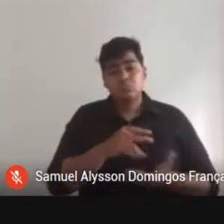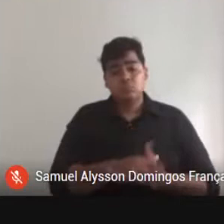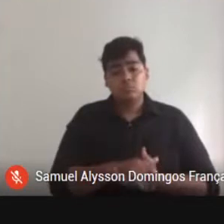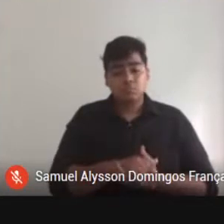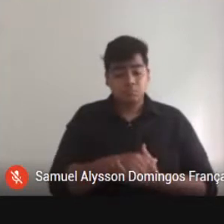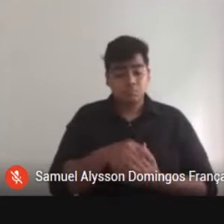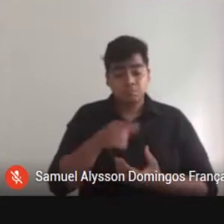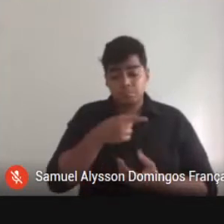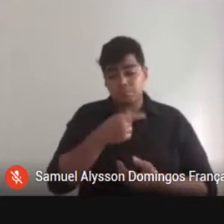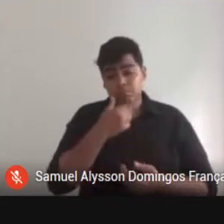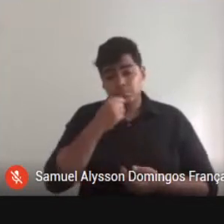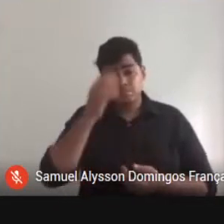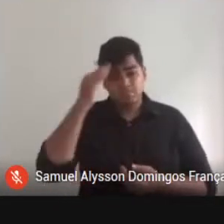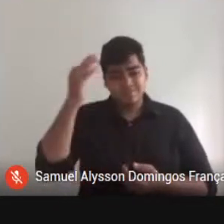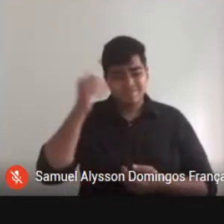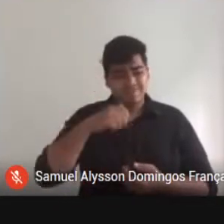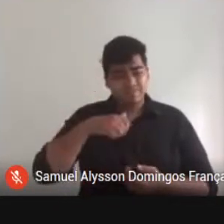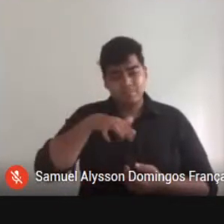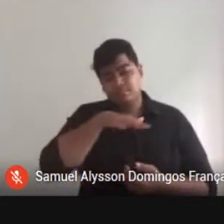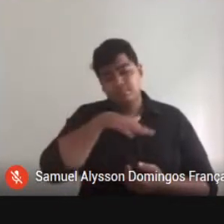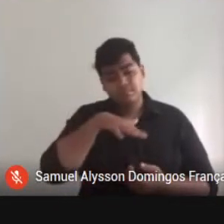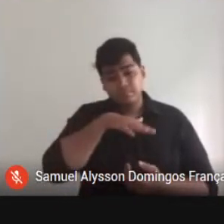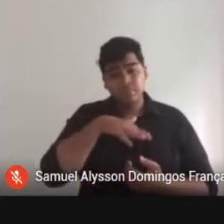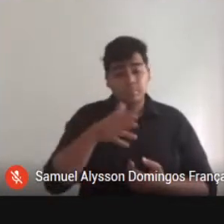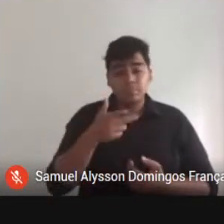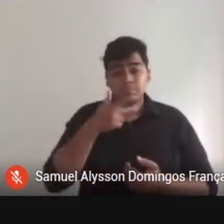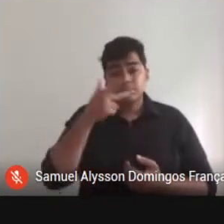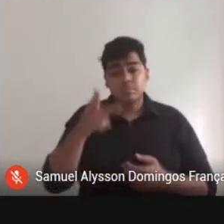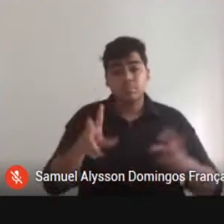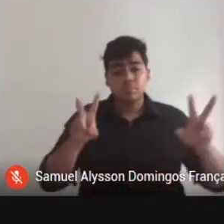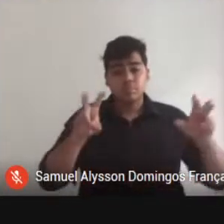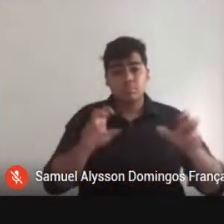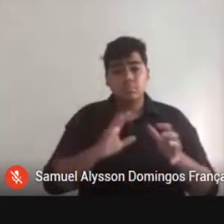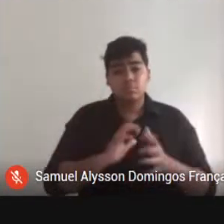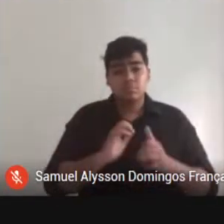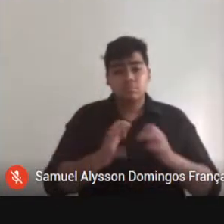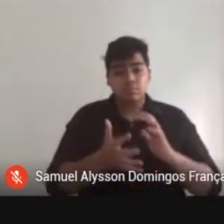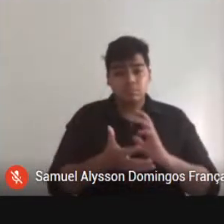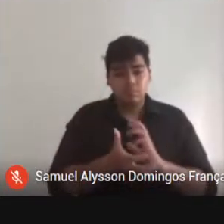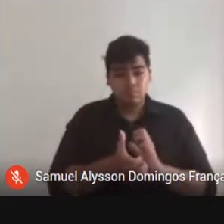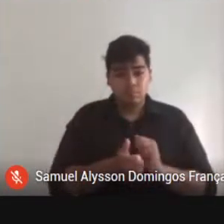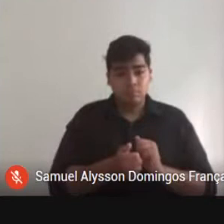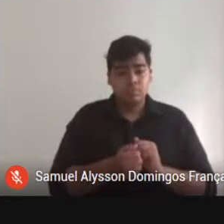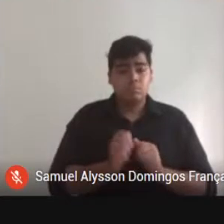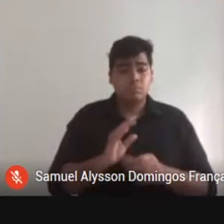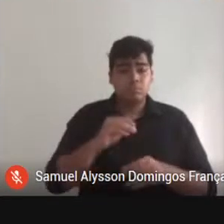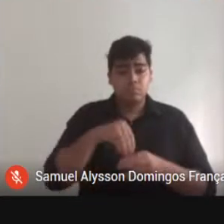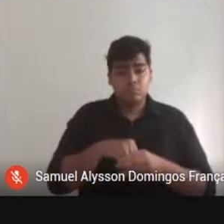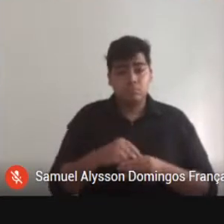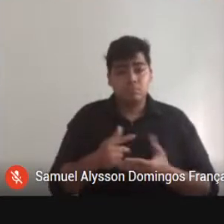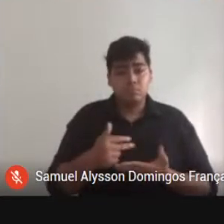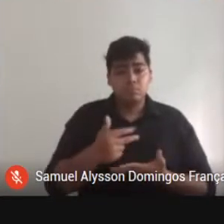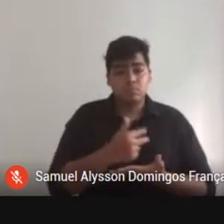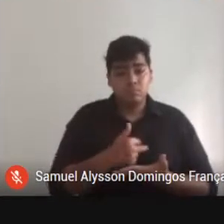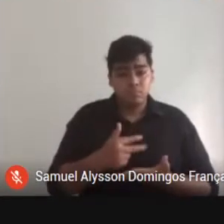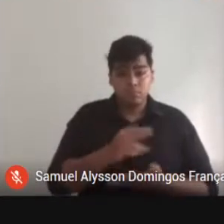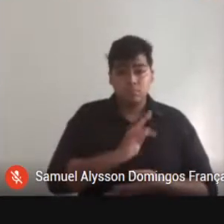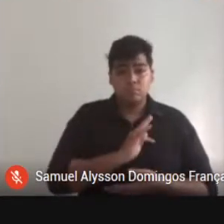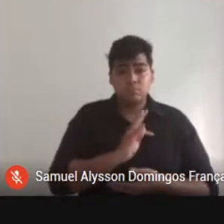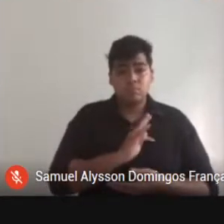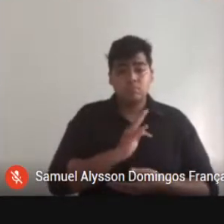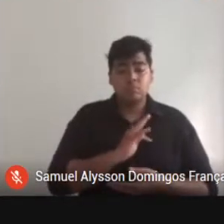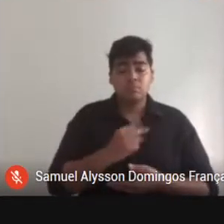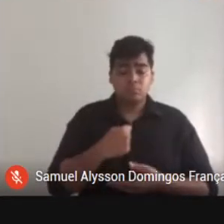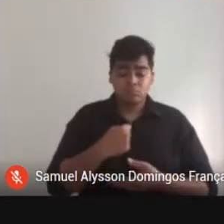fala um pouco da abordagem da modelagem e visualização dentro do desenho técnico, né? Eu vim de uma formação de desenho